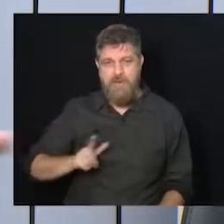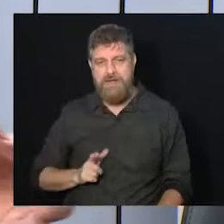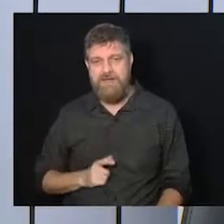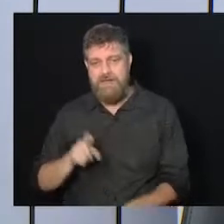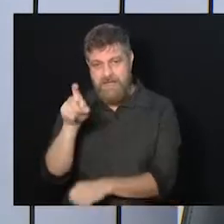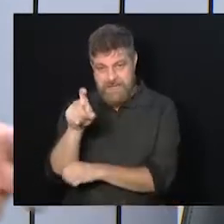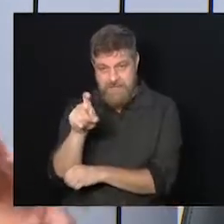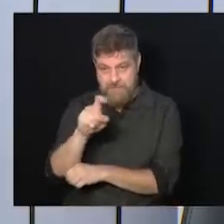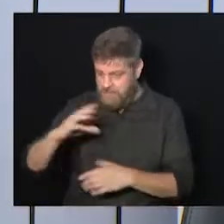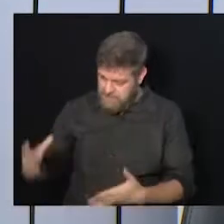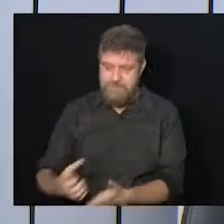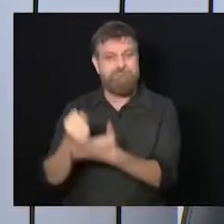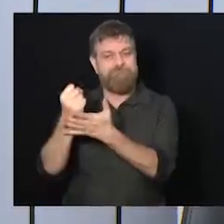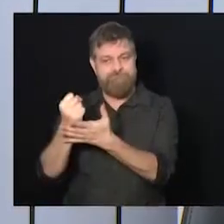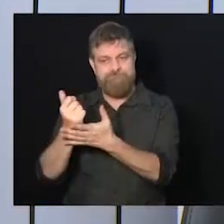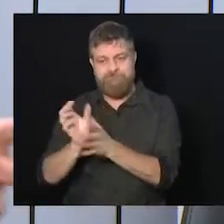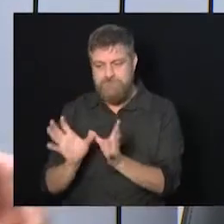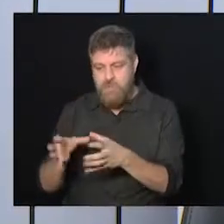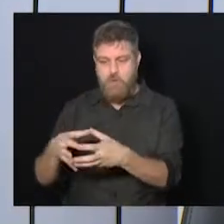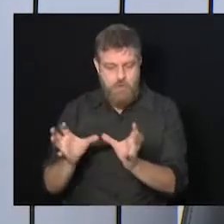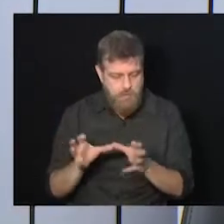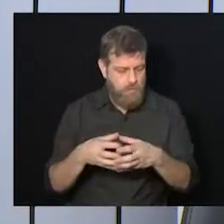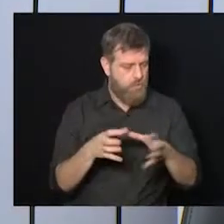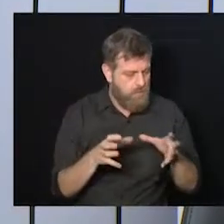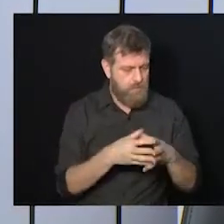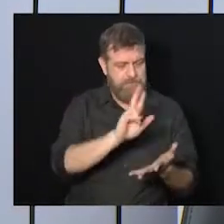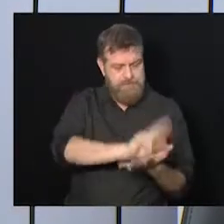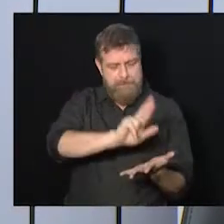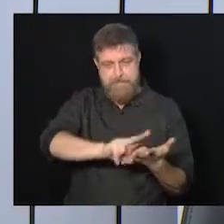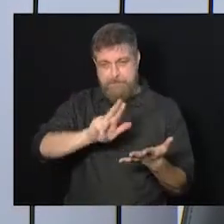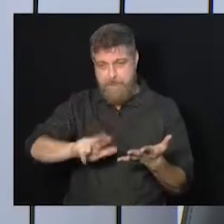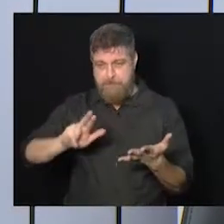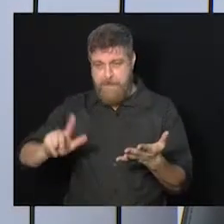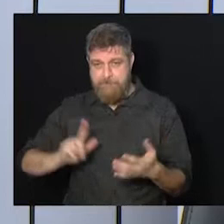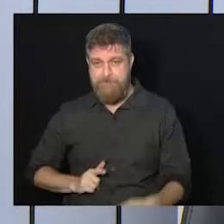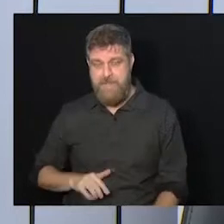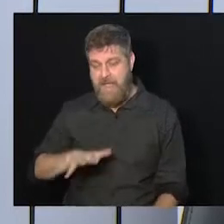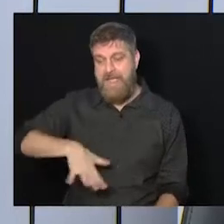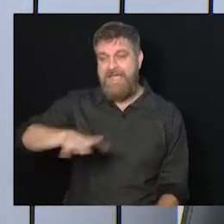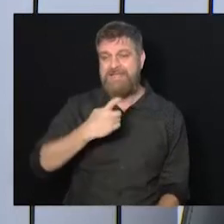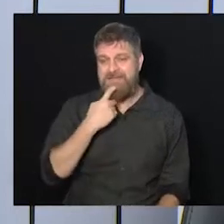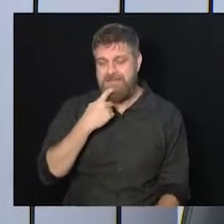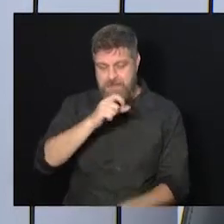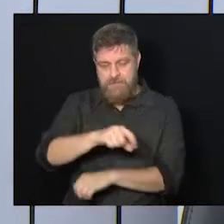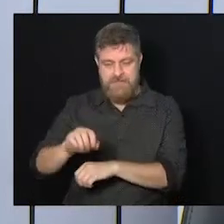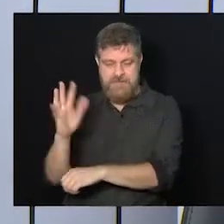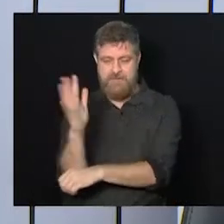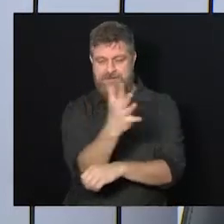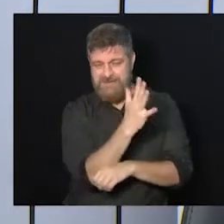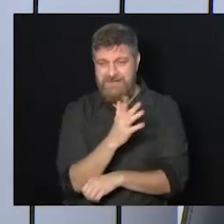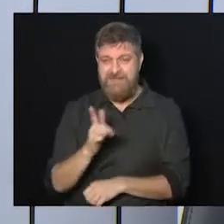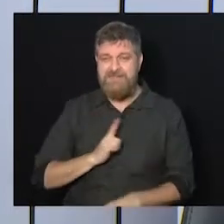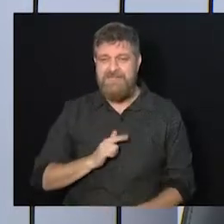Cambuí, preocupando com a vegetação aqui, com as árvores no meio urbano, a SOS Mata Atlântica, que faz um